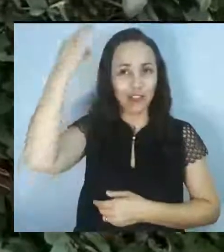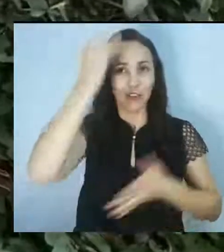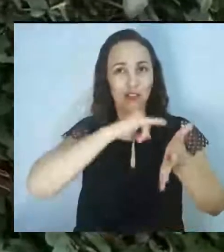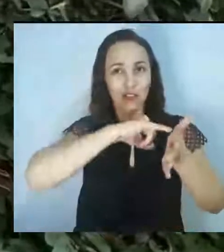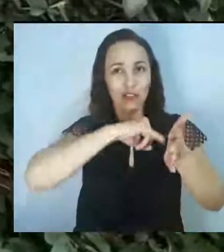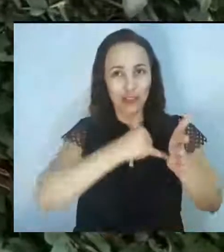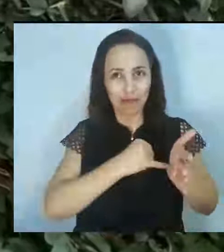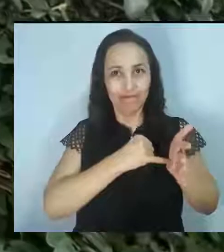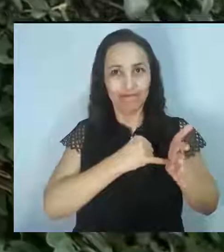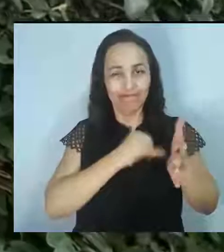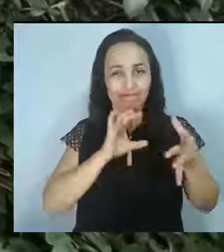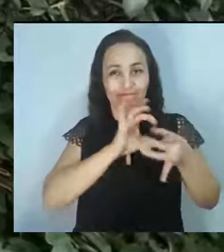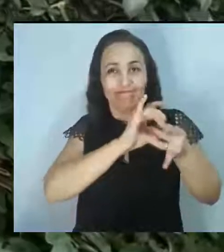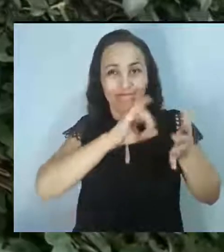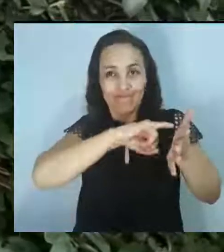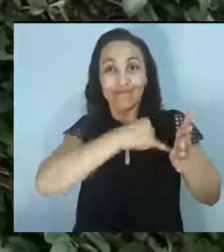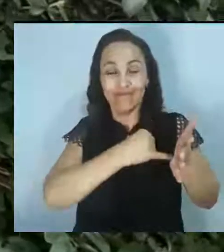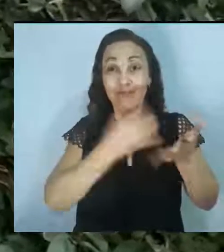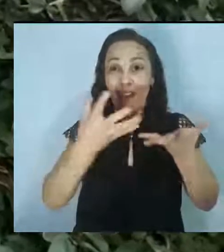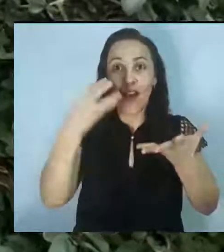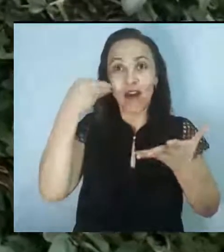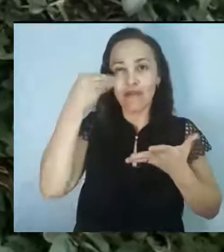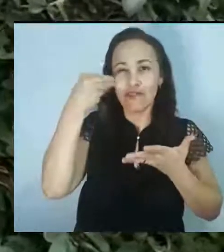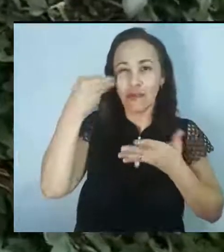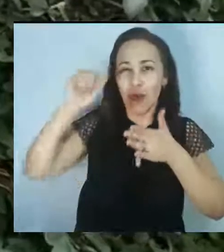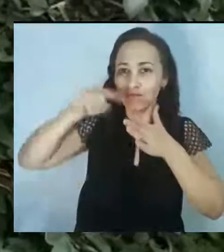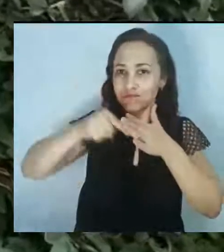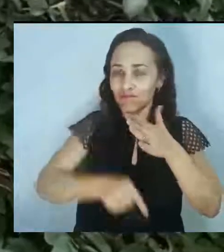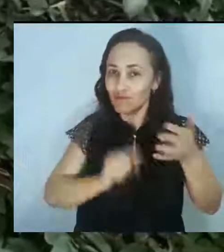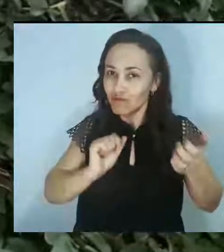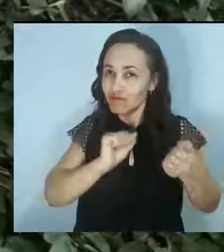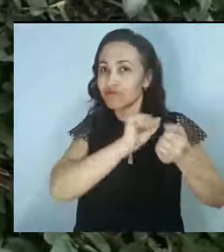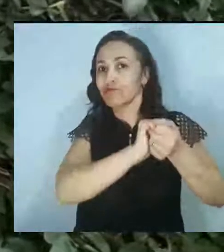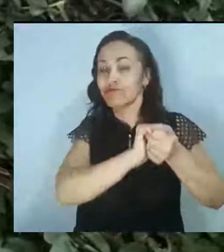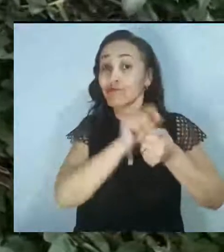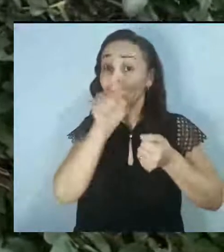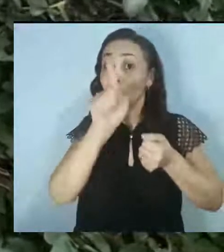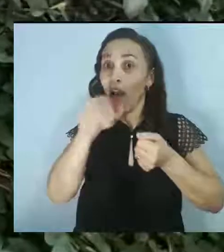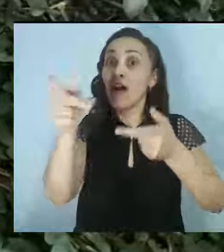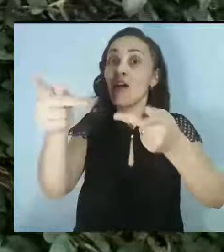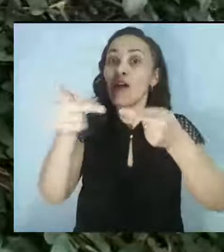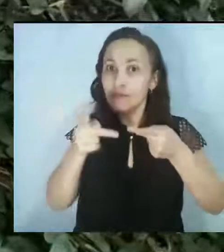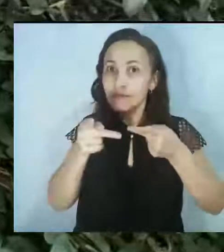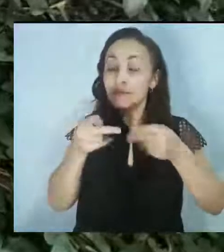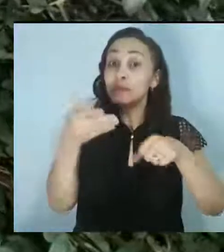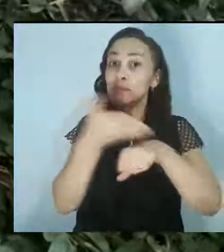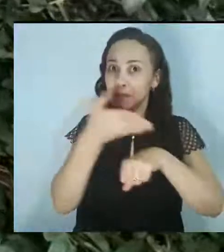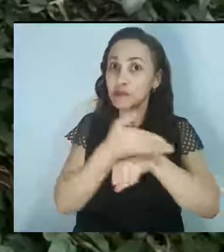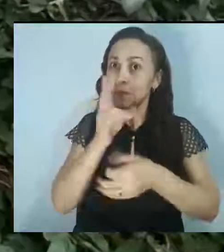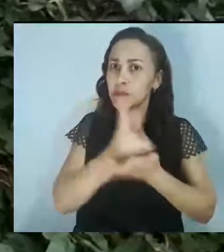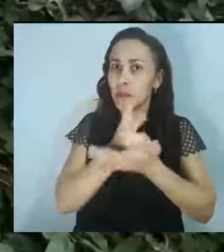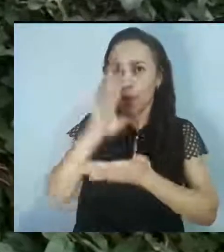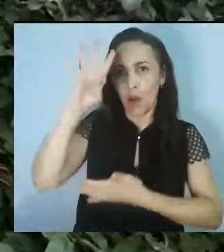gosta de São José, é devoto de São José, gostaria de fazer uma experiência profunda com ele, você é